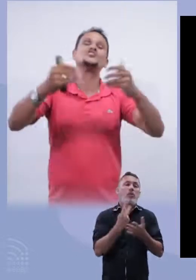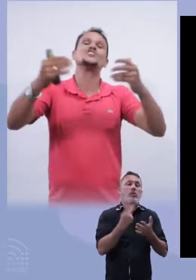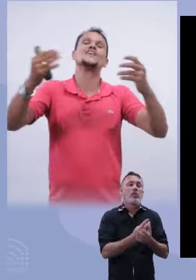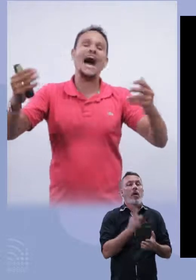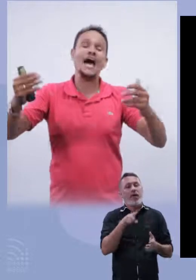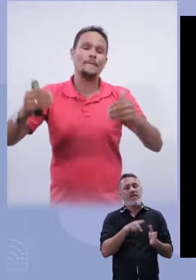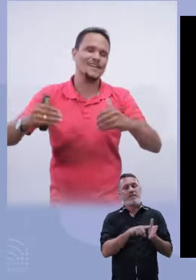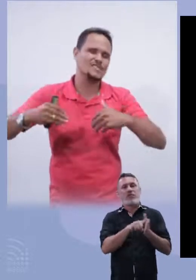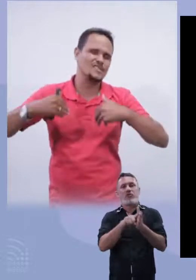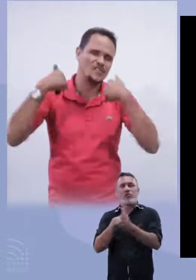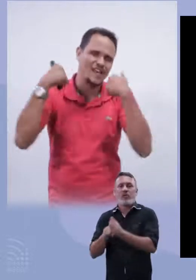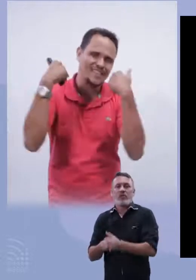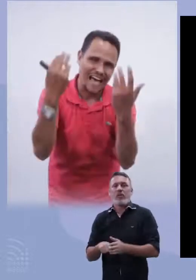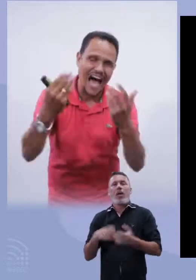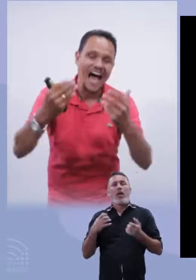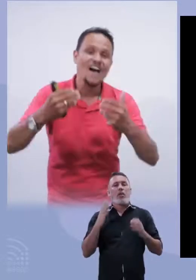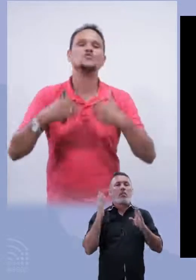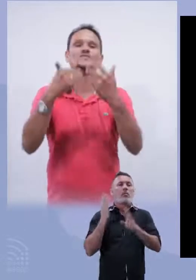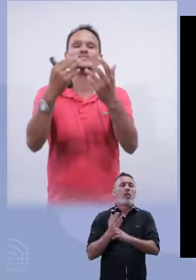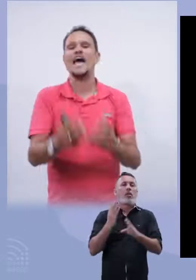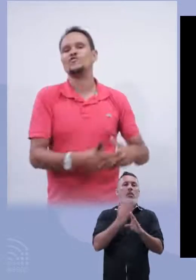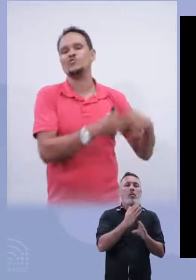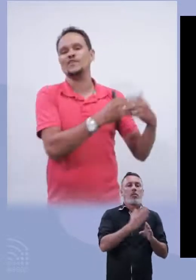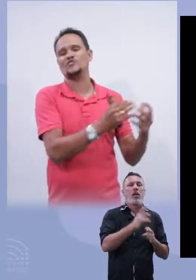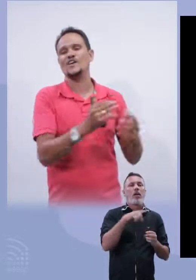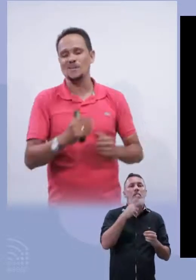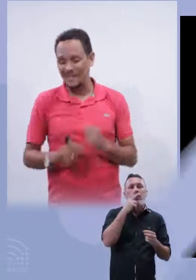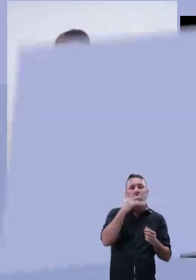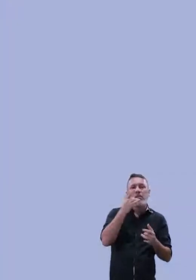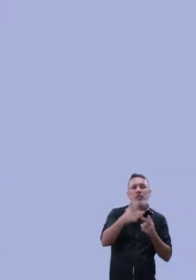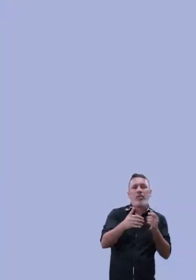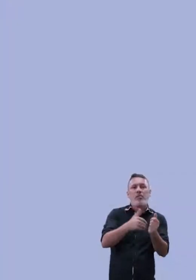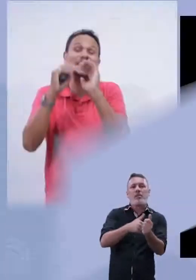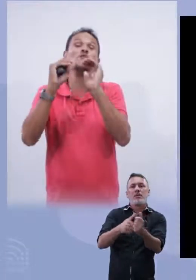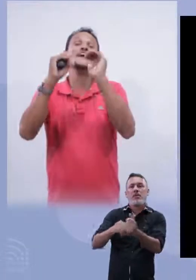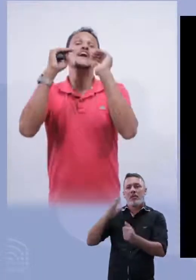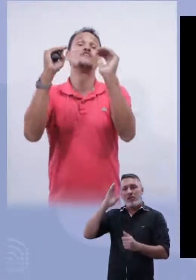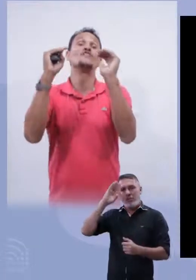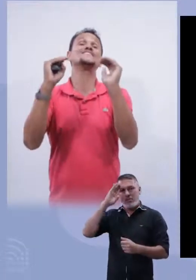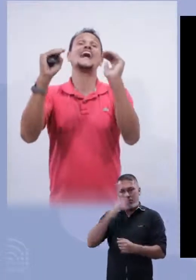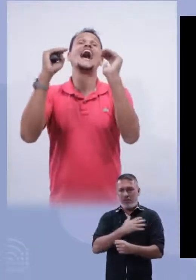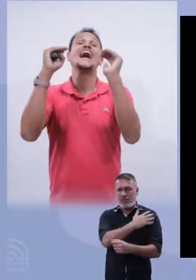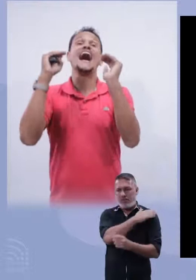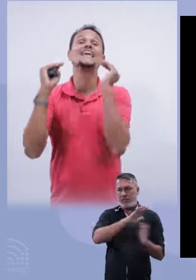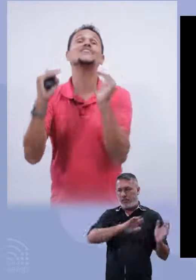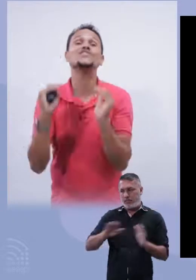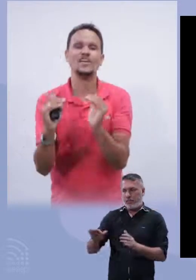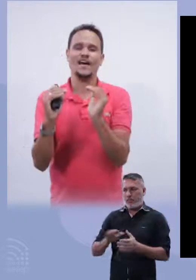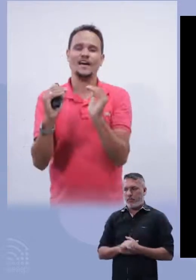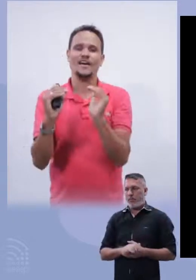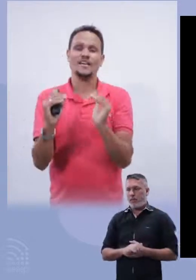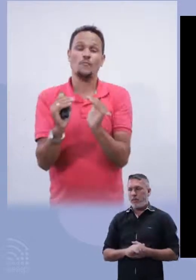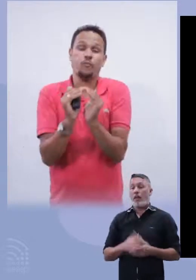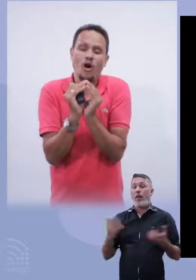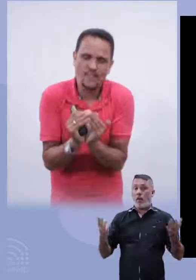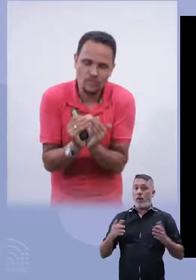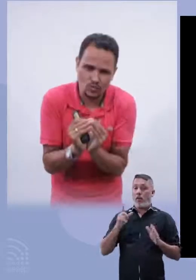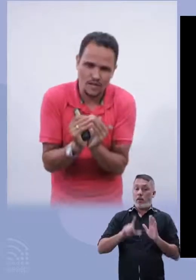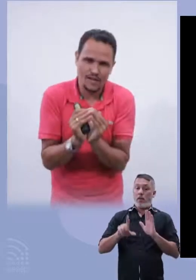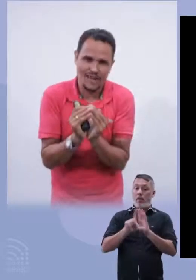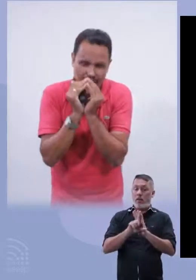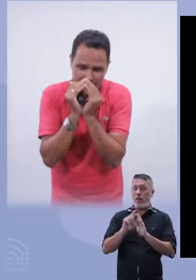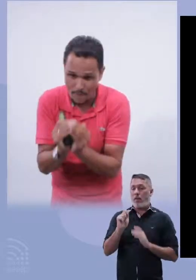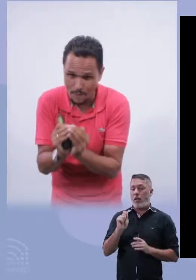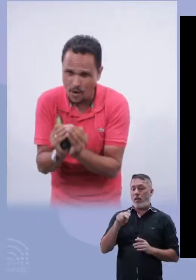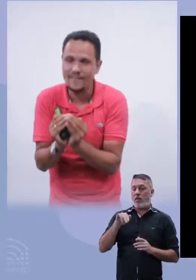para investigar, para desvendar os mistérios durante o regime militar. Então, eu vou destacar a lei da anistia.